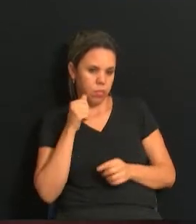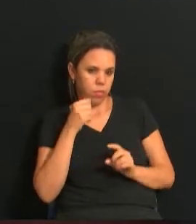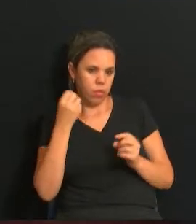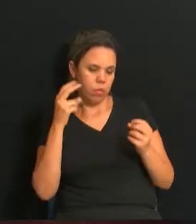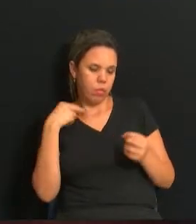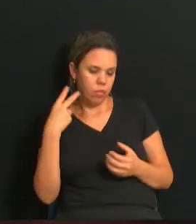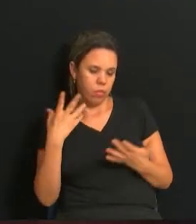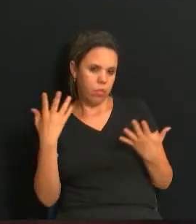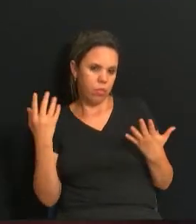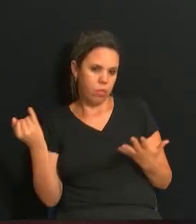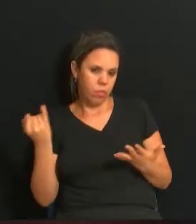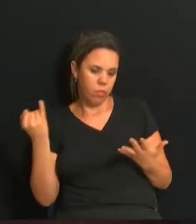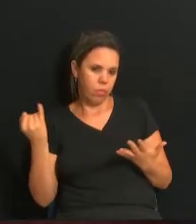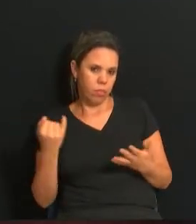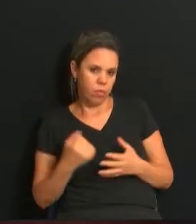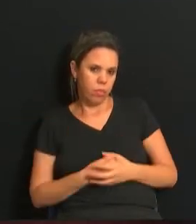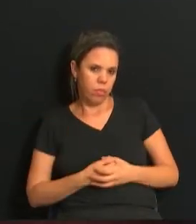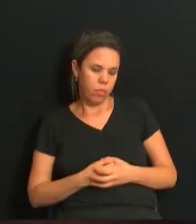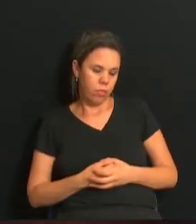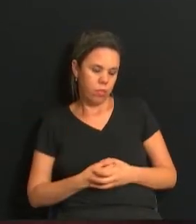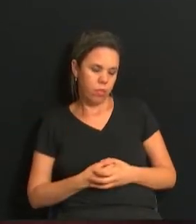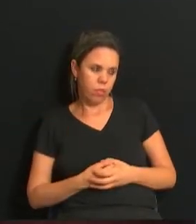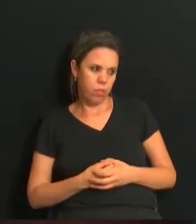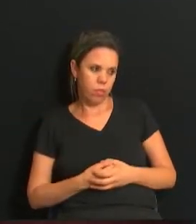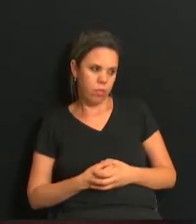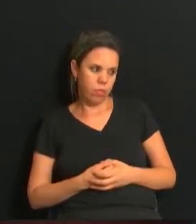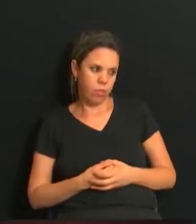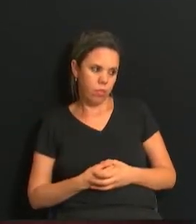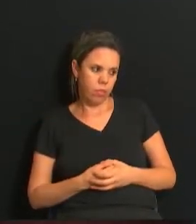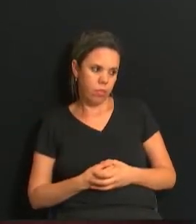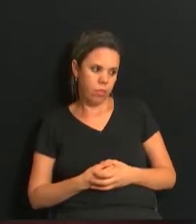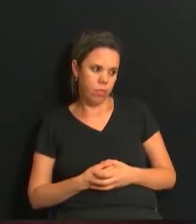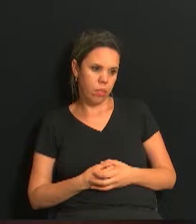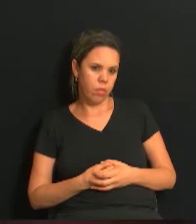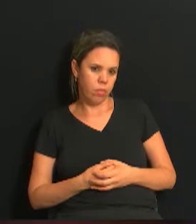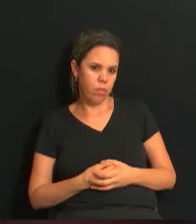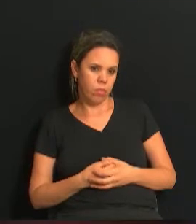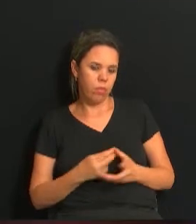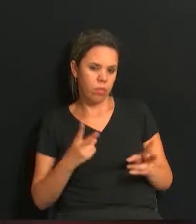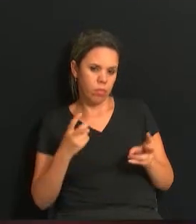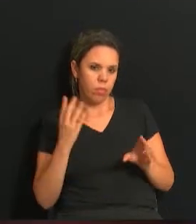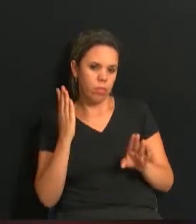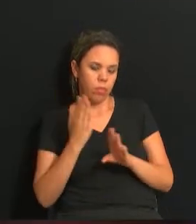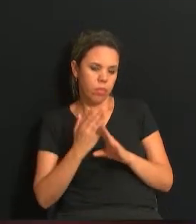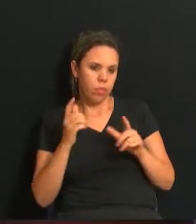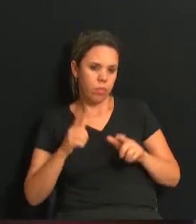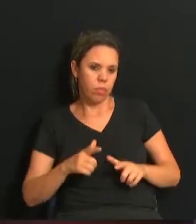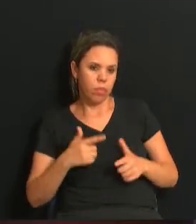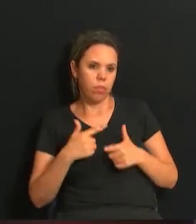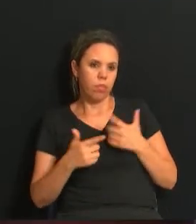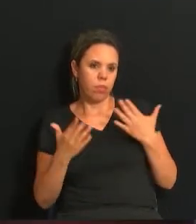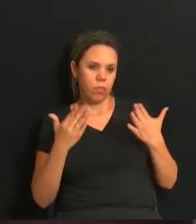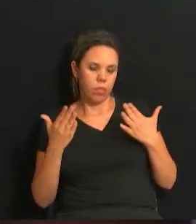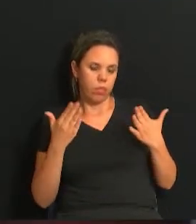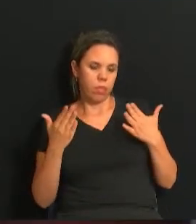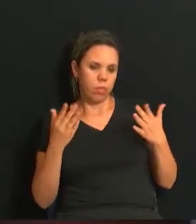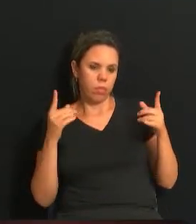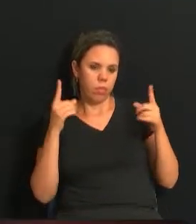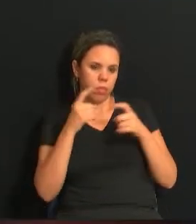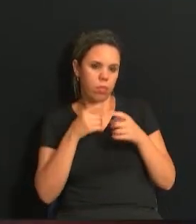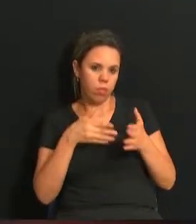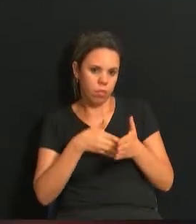é bastante importante, nos localiza muito bem quais são os problemas, quais são as